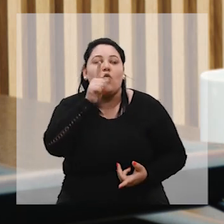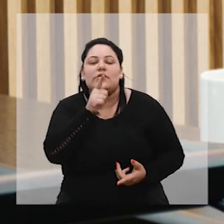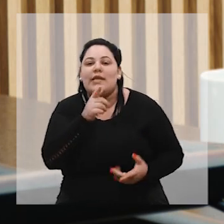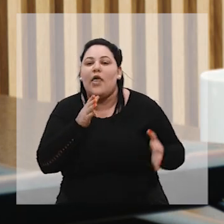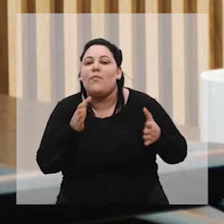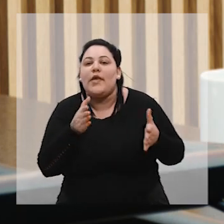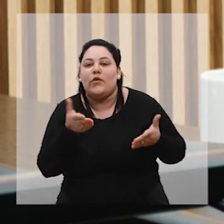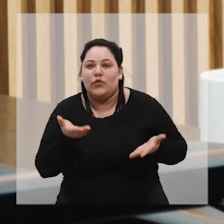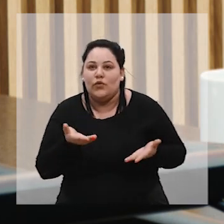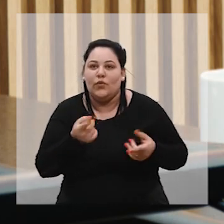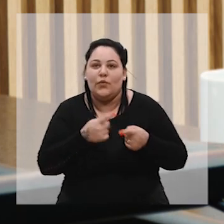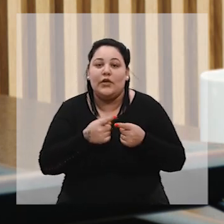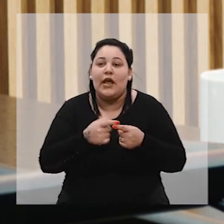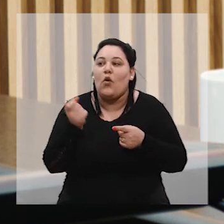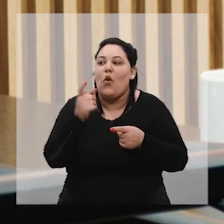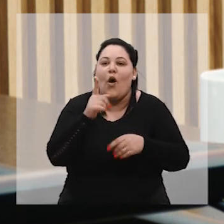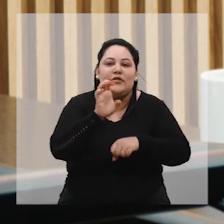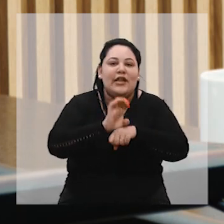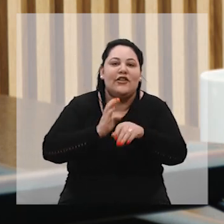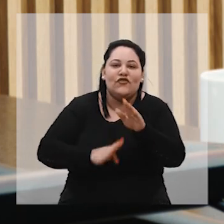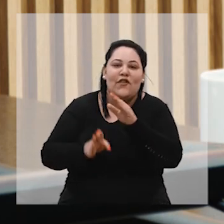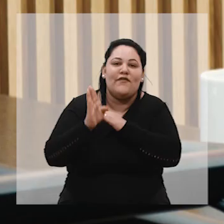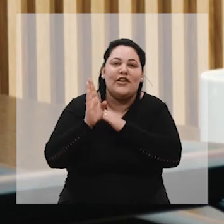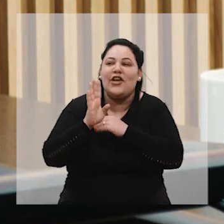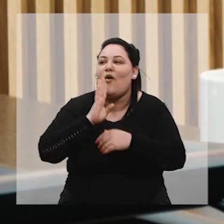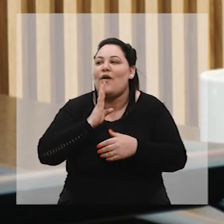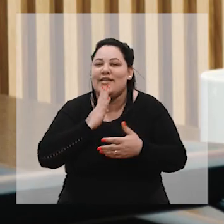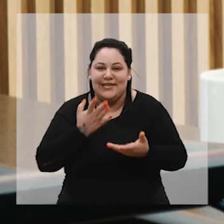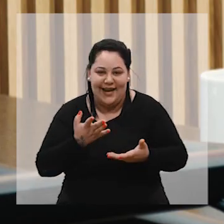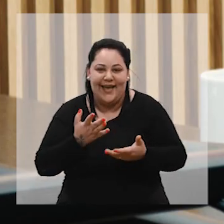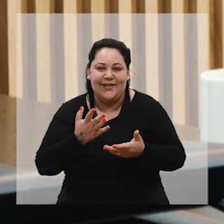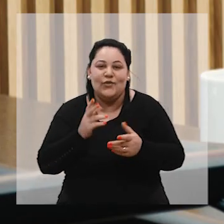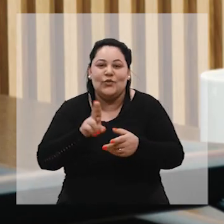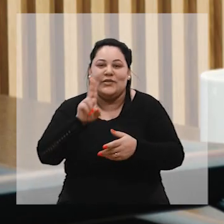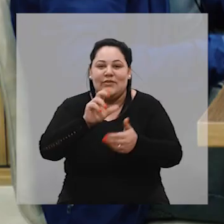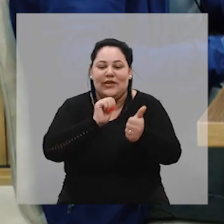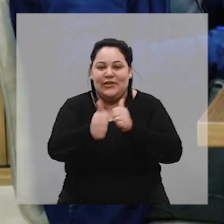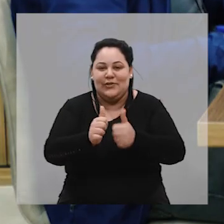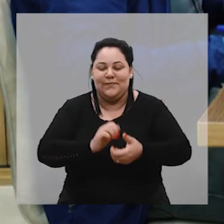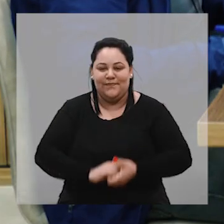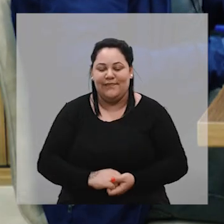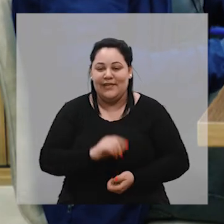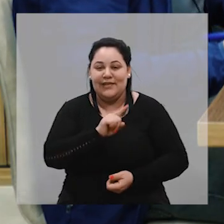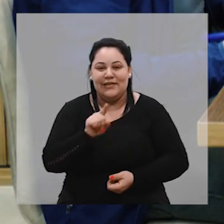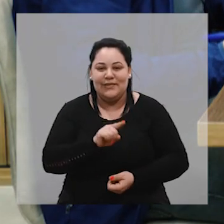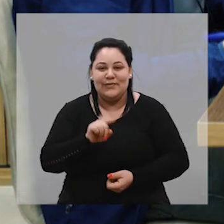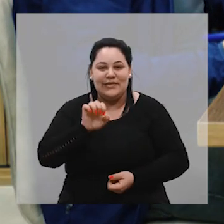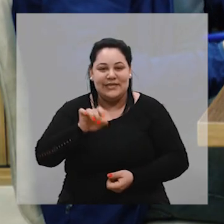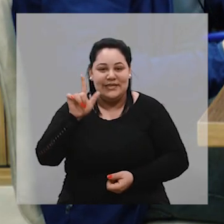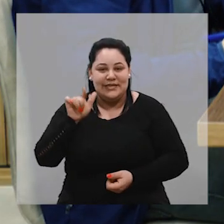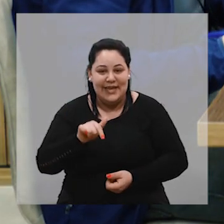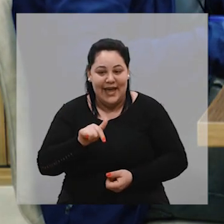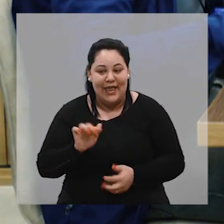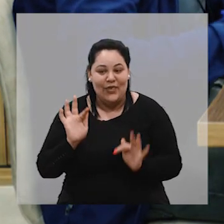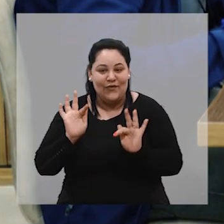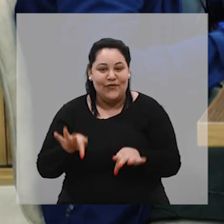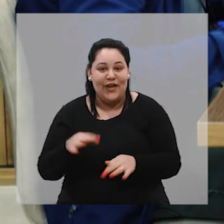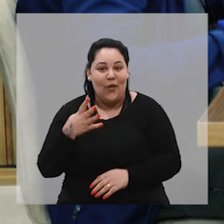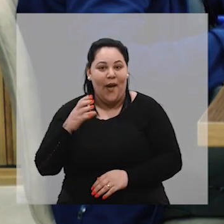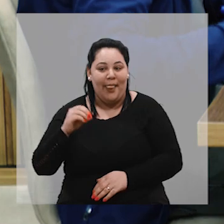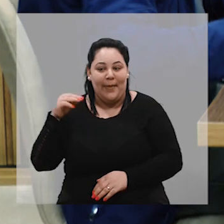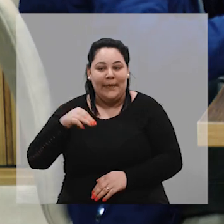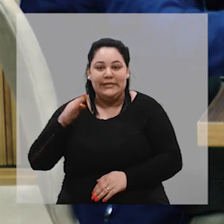a gente vai conquistar, né, cara? Daqui a pouco, qual estado que a gente vai conhecer através do atletismo. Zé, chegamos ao final, viu? 40 minutos